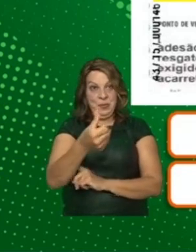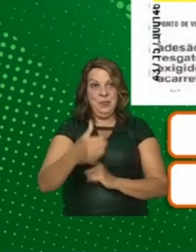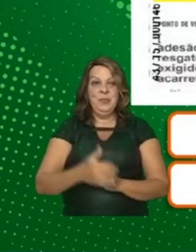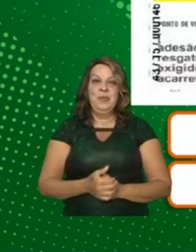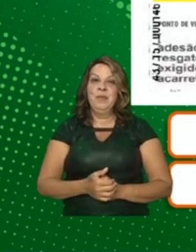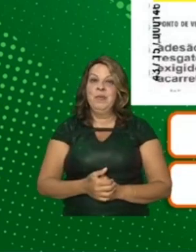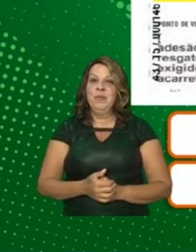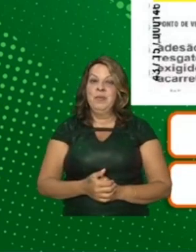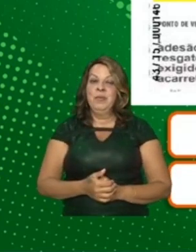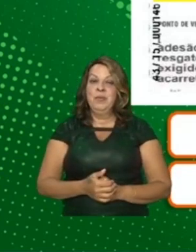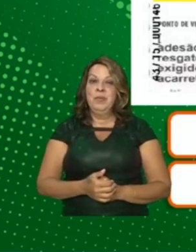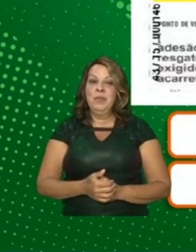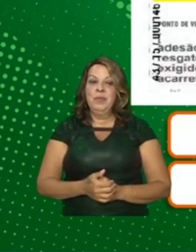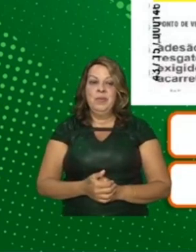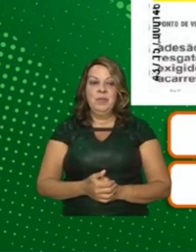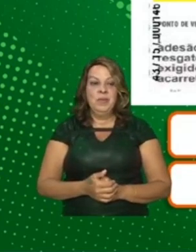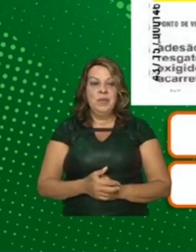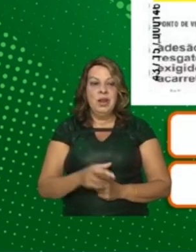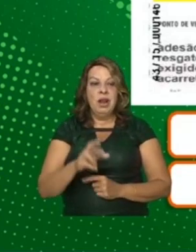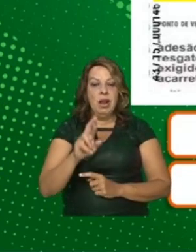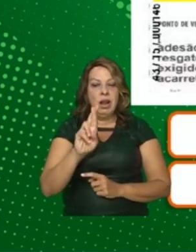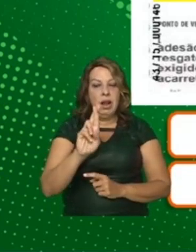072356. Alô?